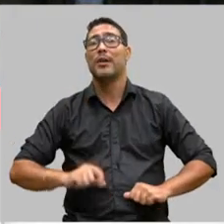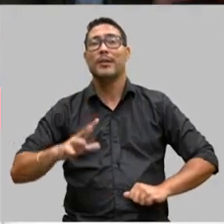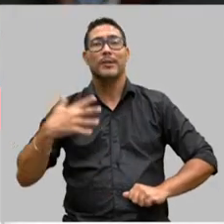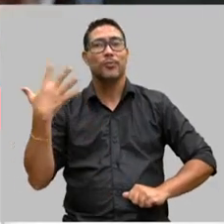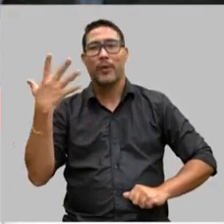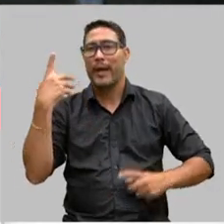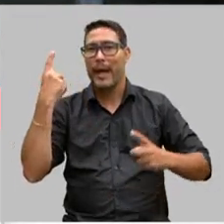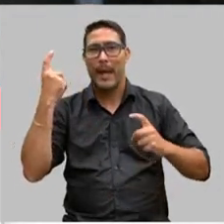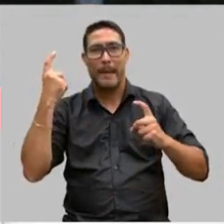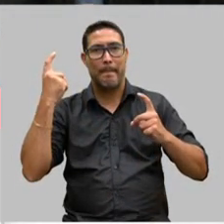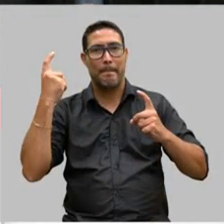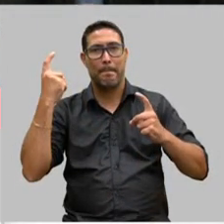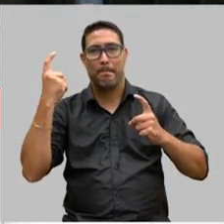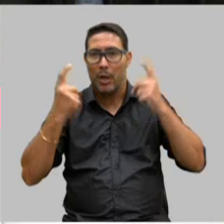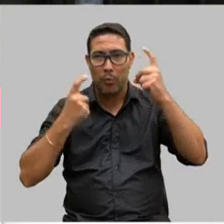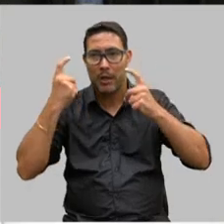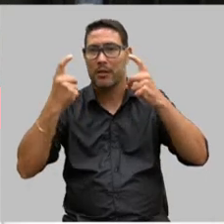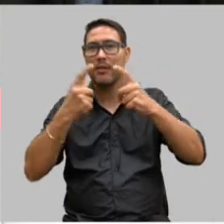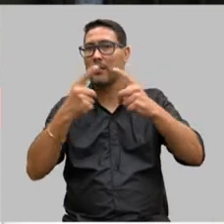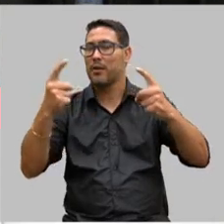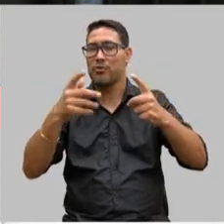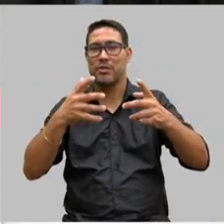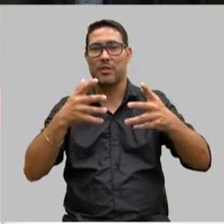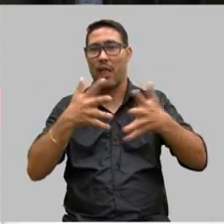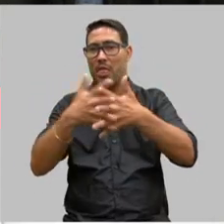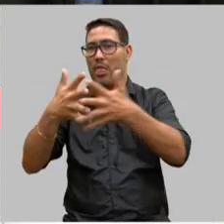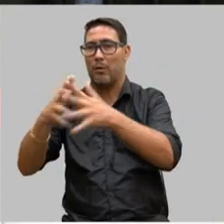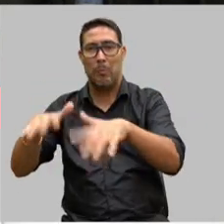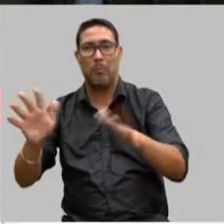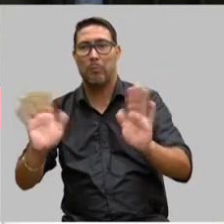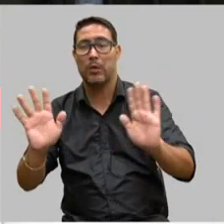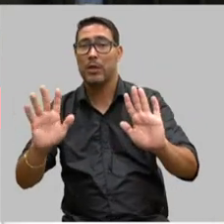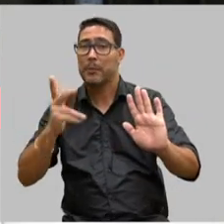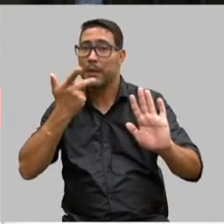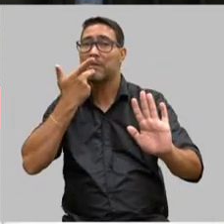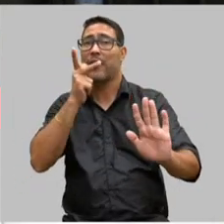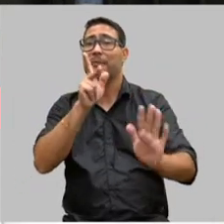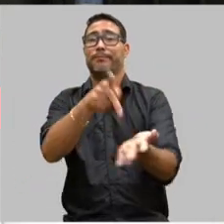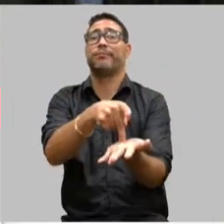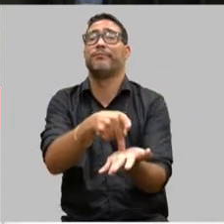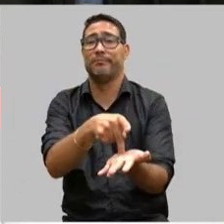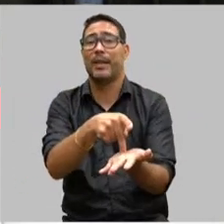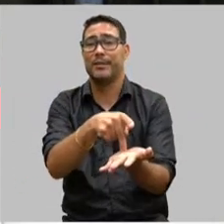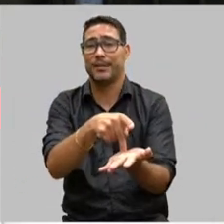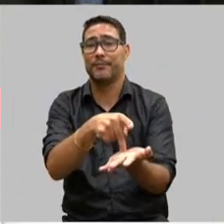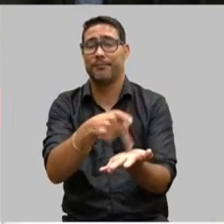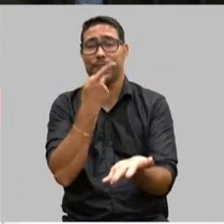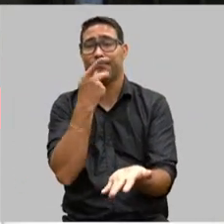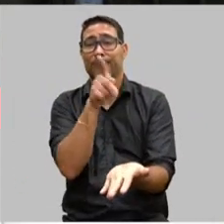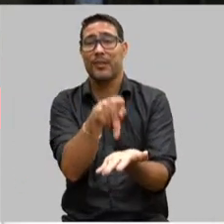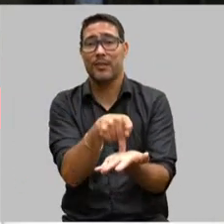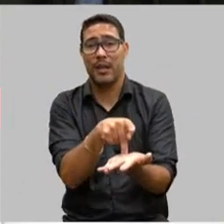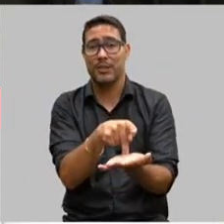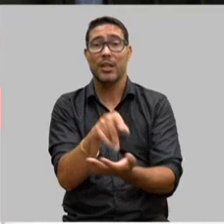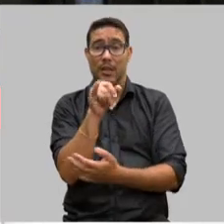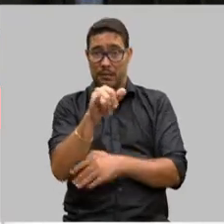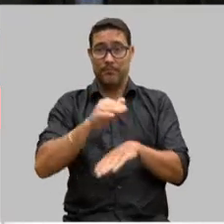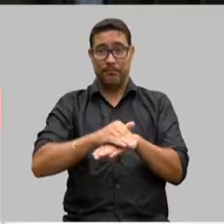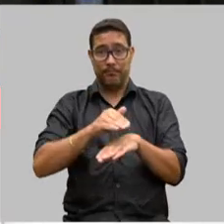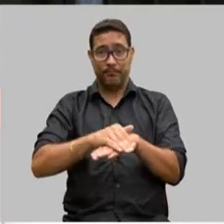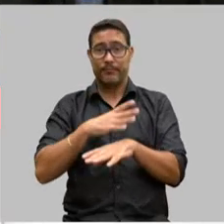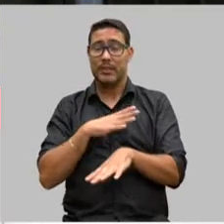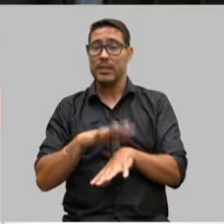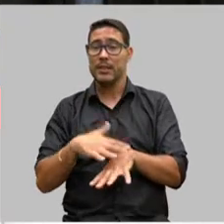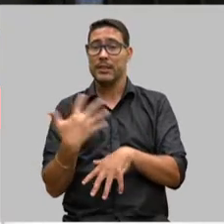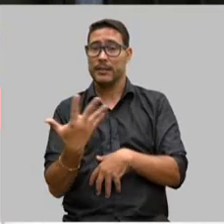preocupação de estar ferindo aquele ou aquele, mas de dizer da verdade, gente. Então, se a gente não criar, e aí eu já